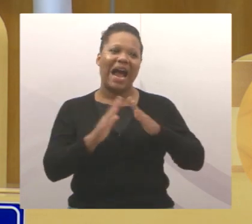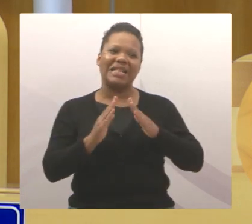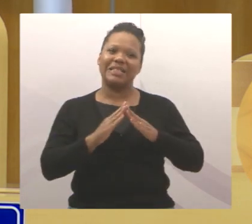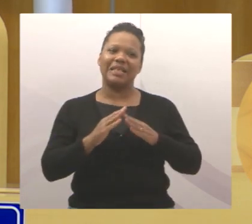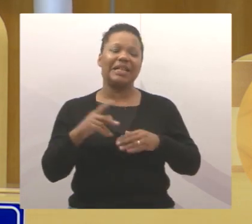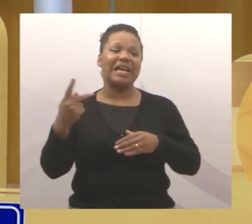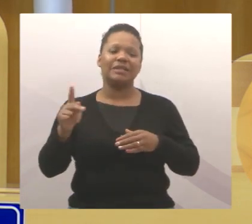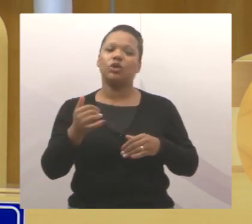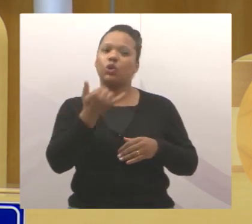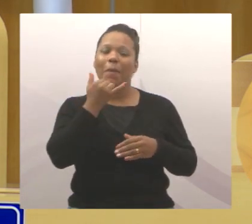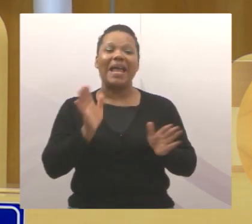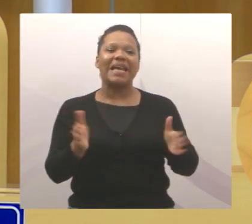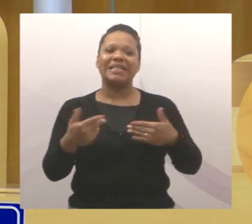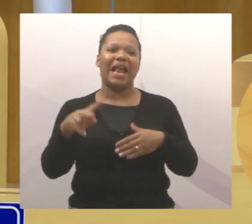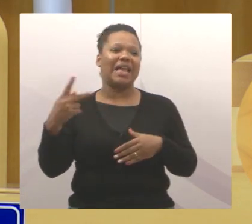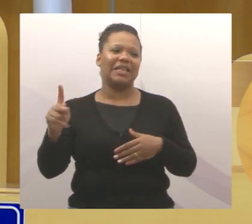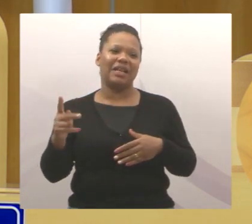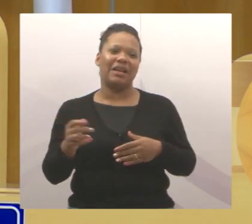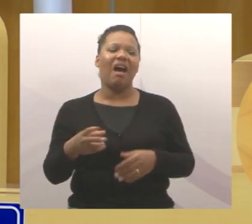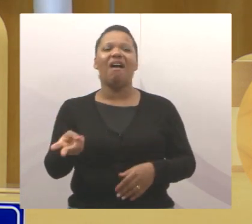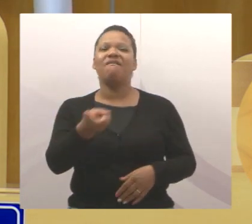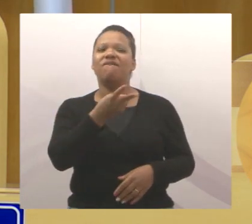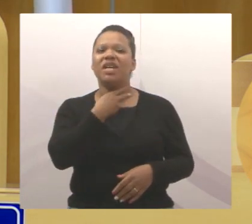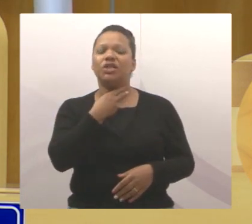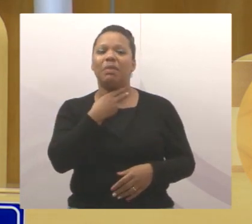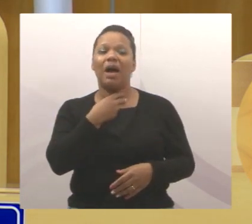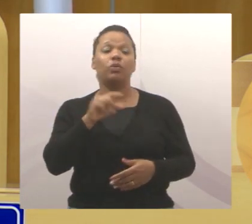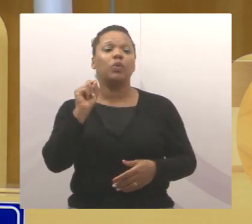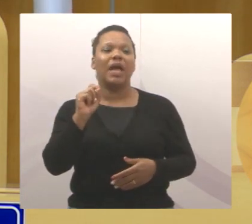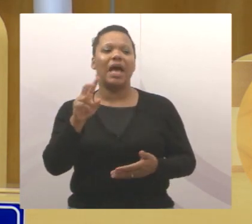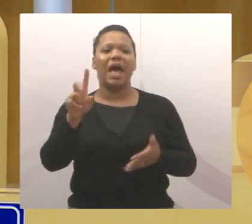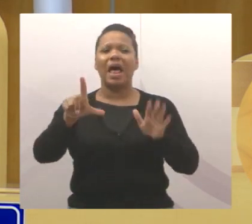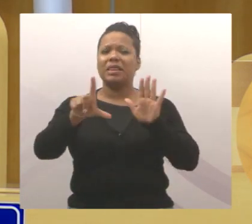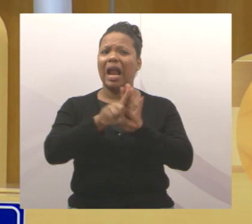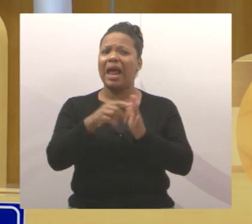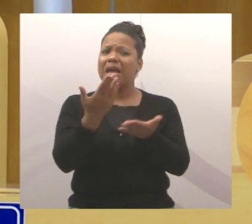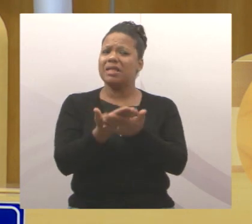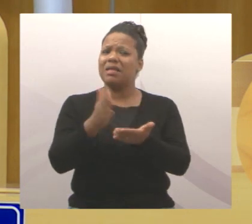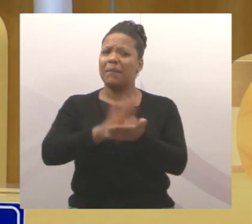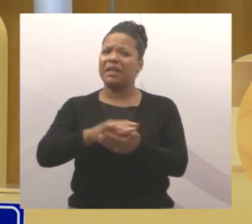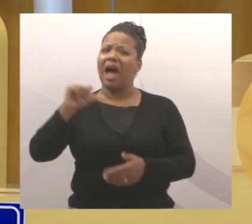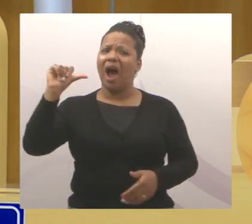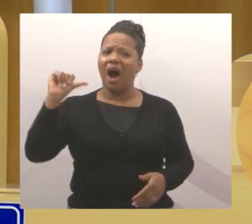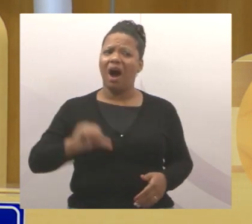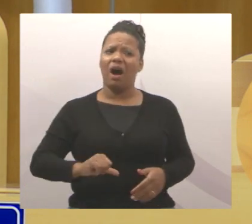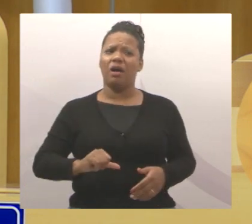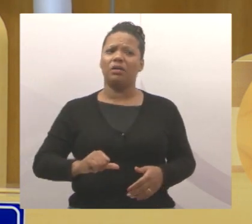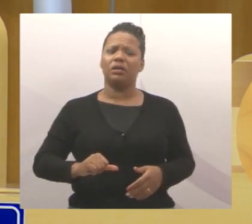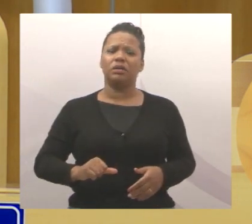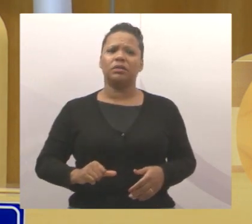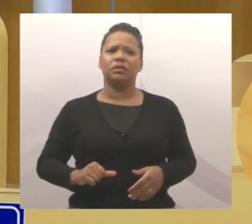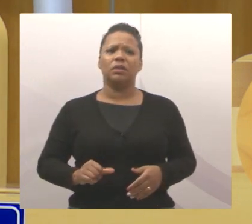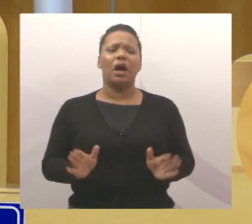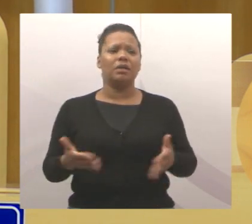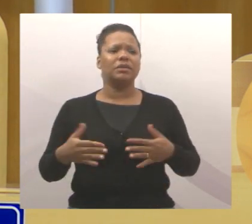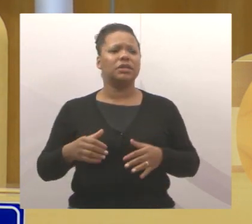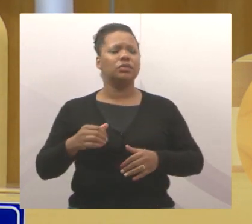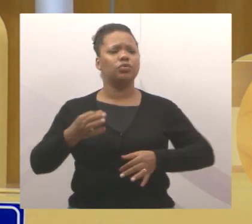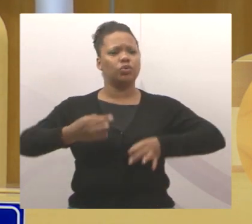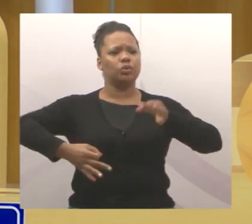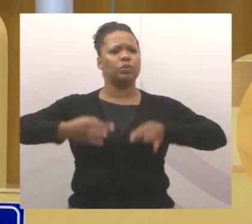que são vítimas de uma lei mal interpretada, e é por isso que o tribunal muitas vezes